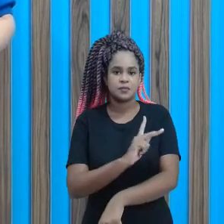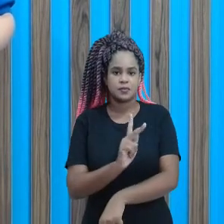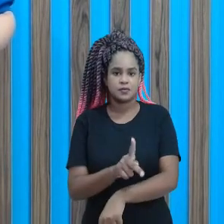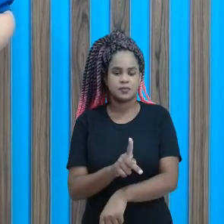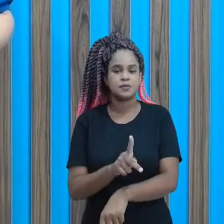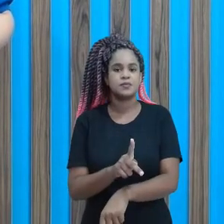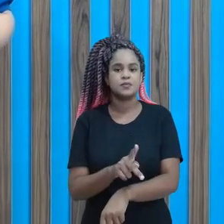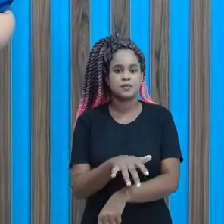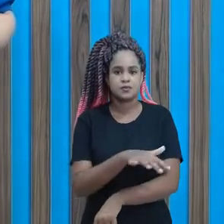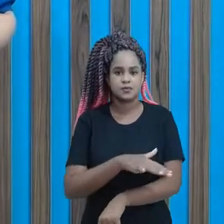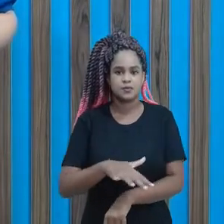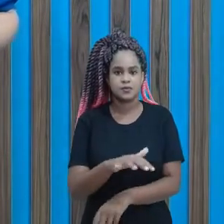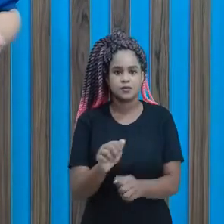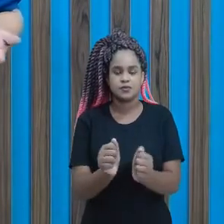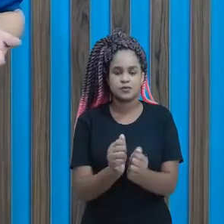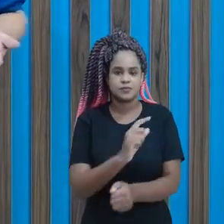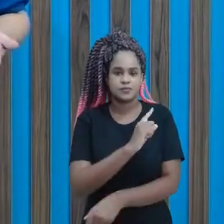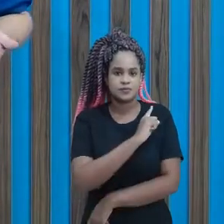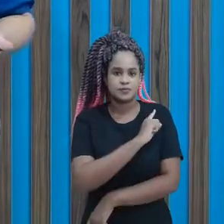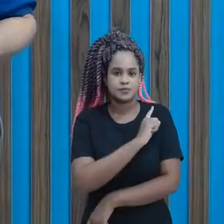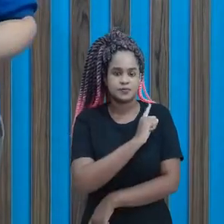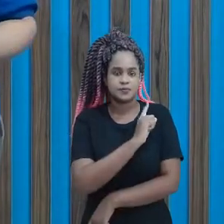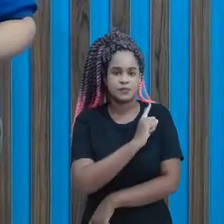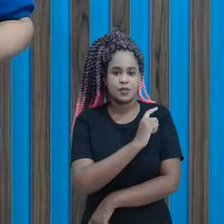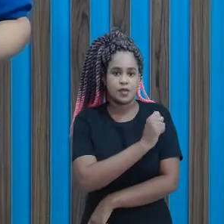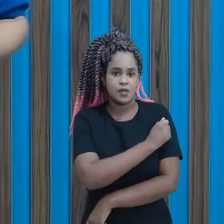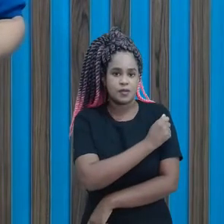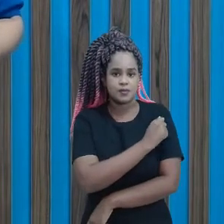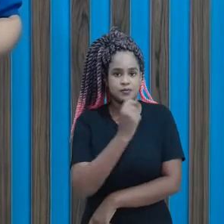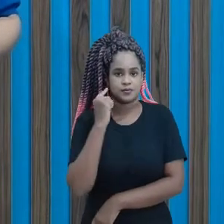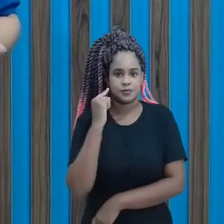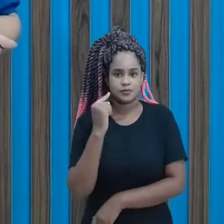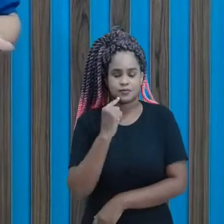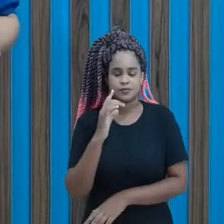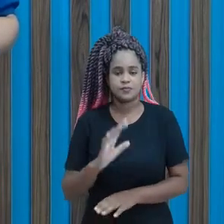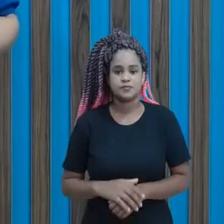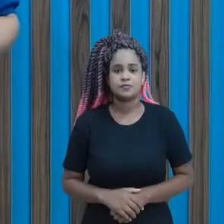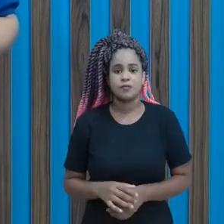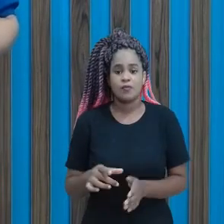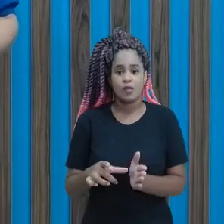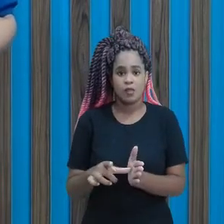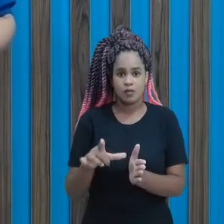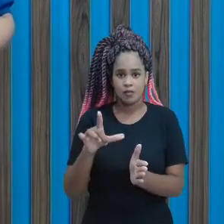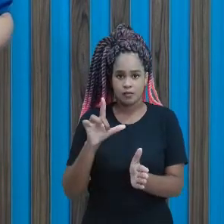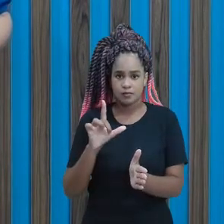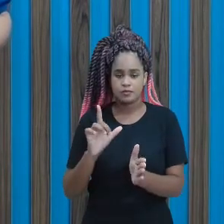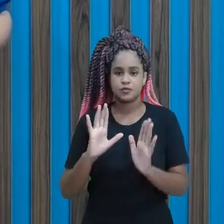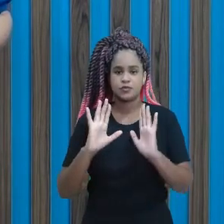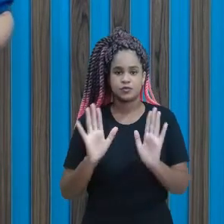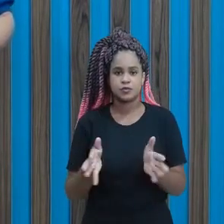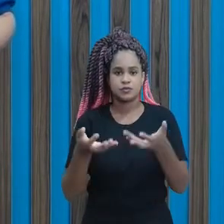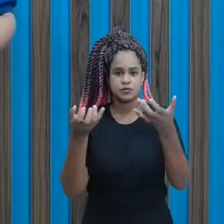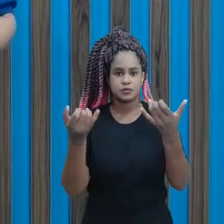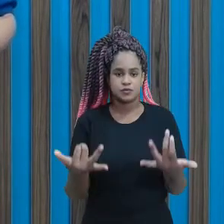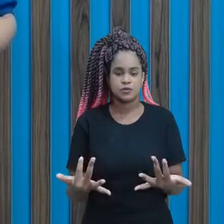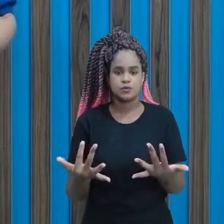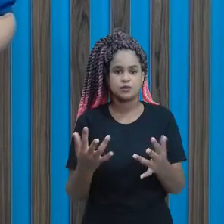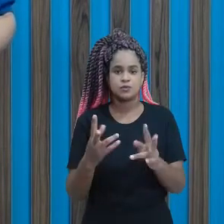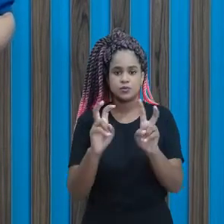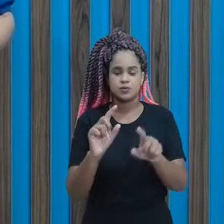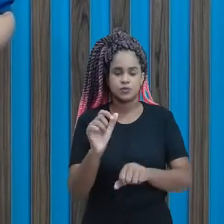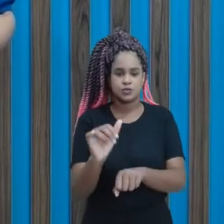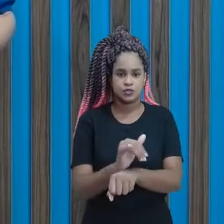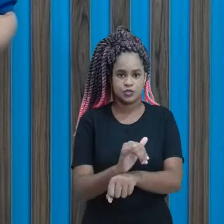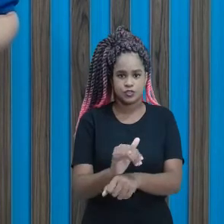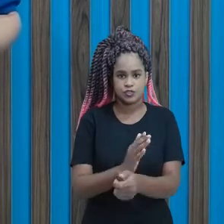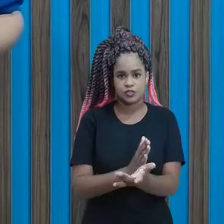com estudante surdo. Nós que no momento anterior vimos um pouco sobre essas